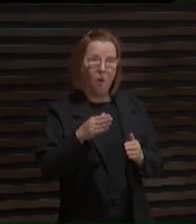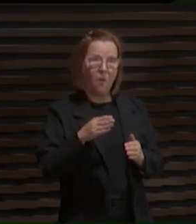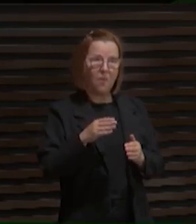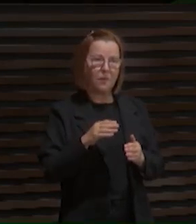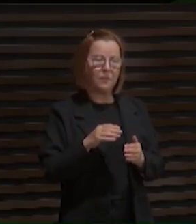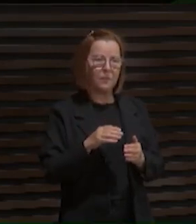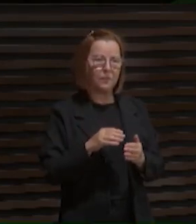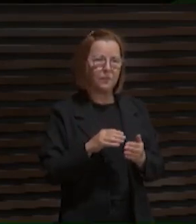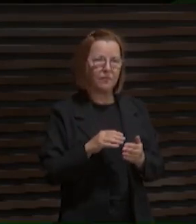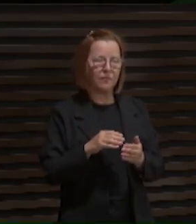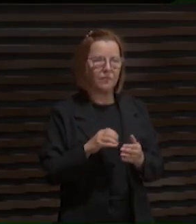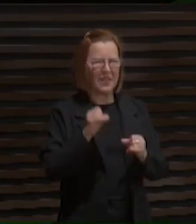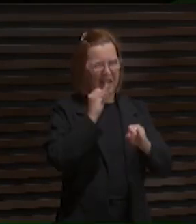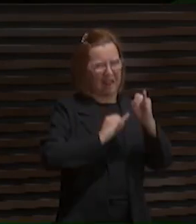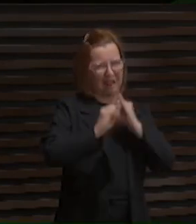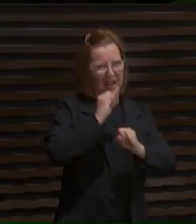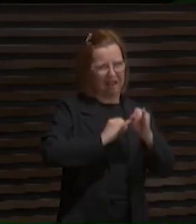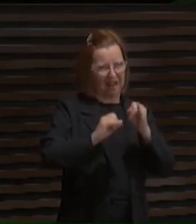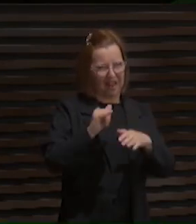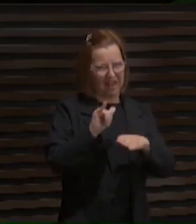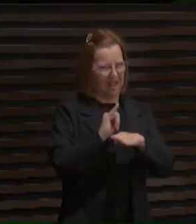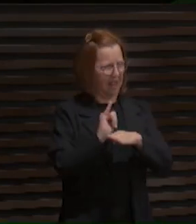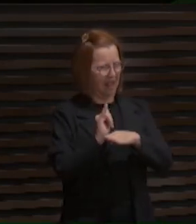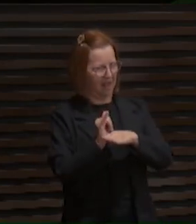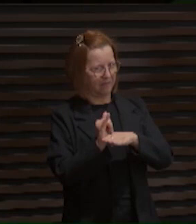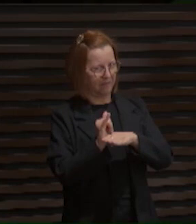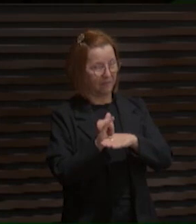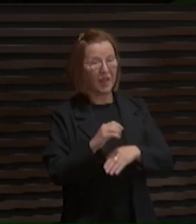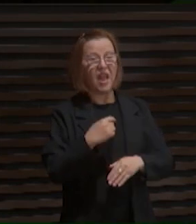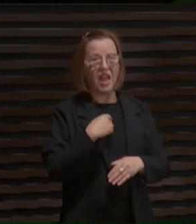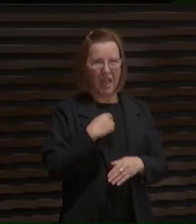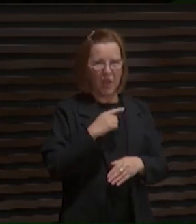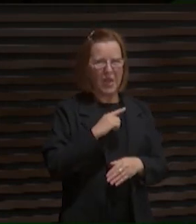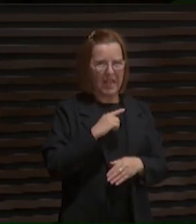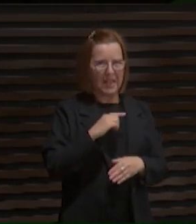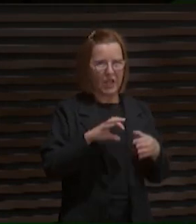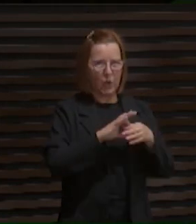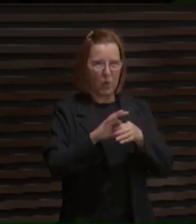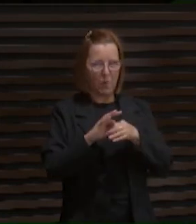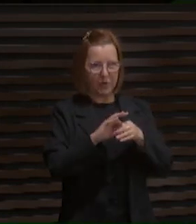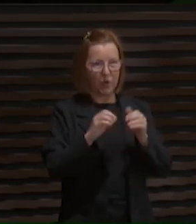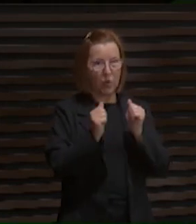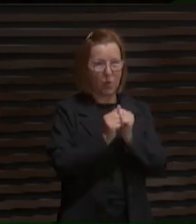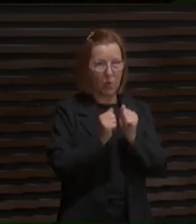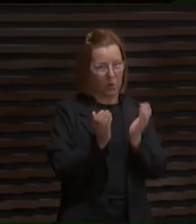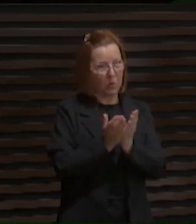tido comunhão com os santos ou as companhias que eu ando são aqueles que não têm o menor temor pelo